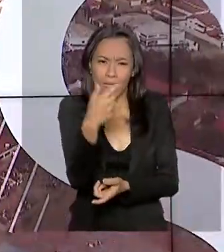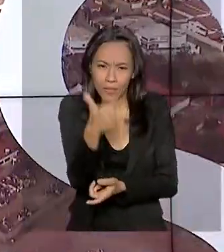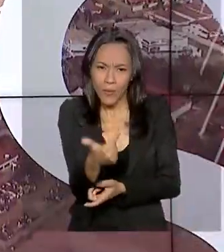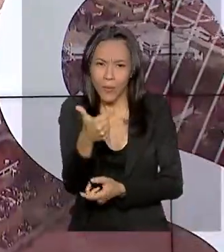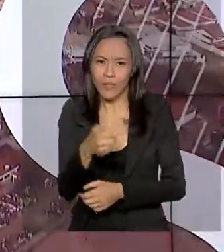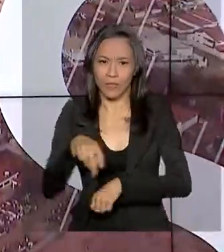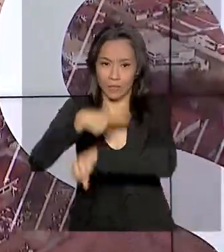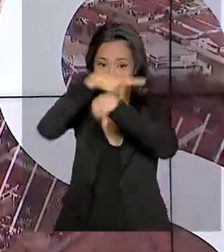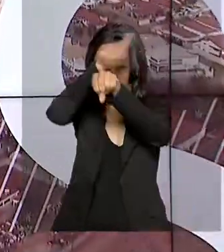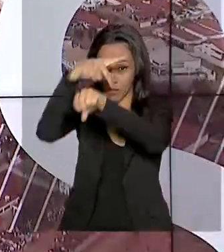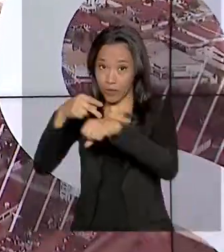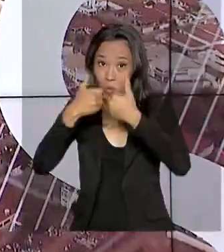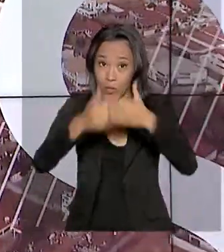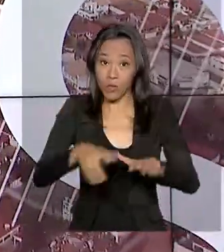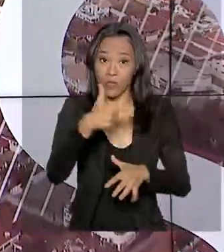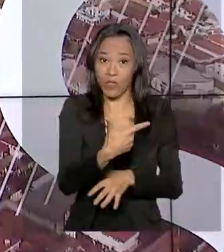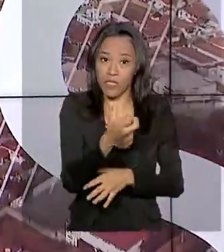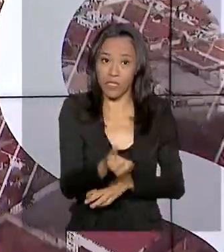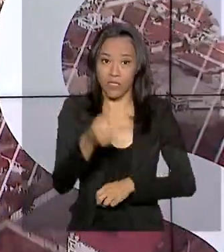26 de julho e vai até 11 de agosto